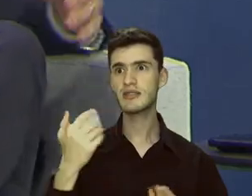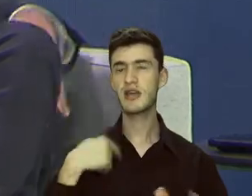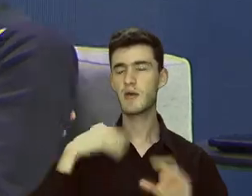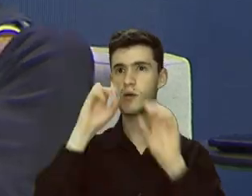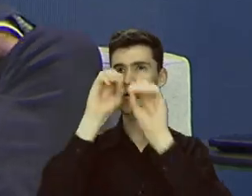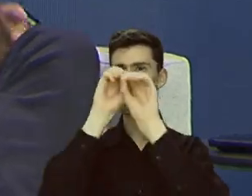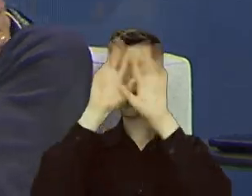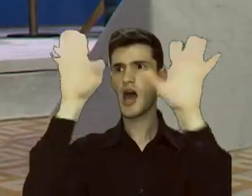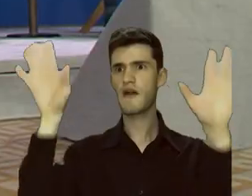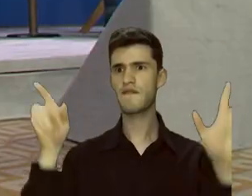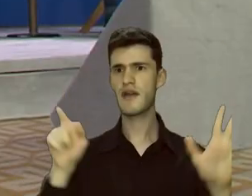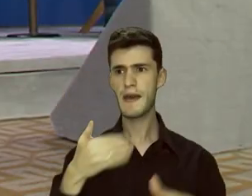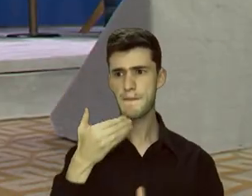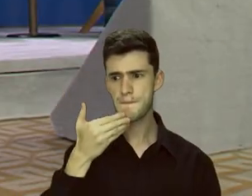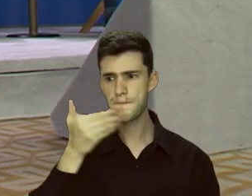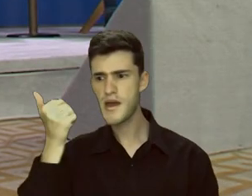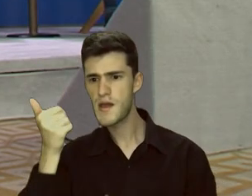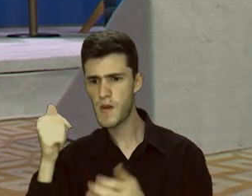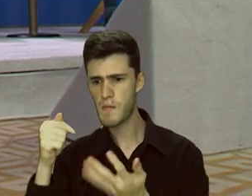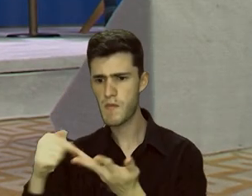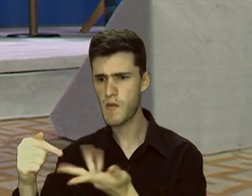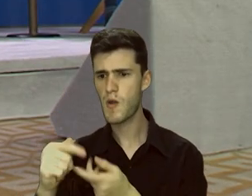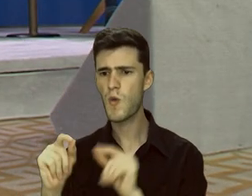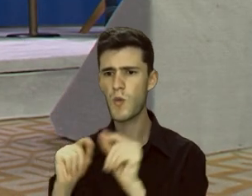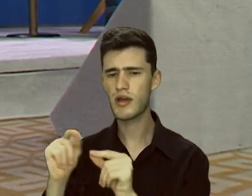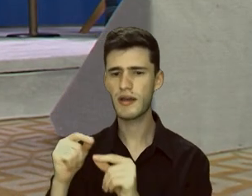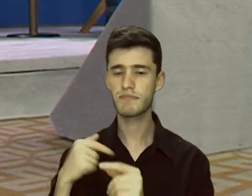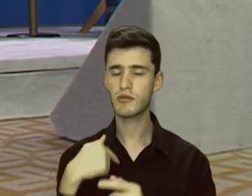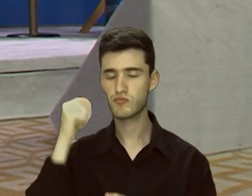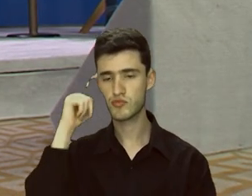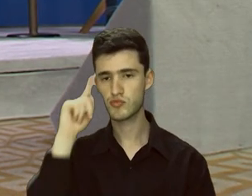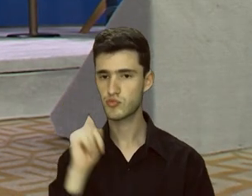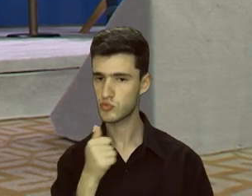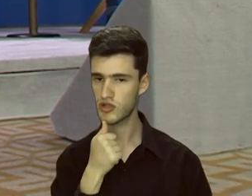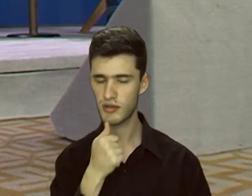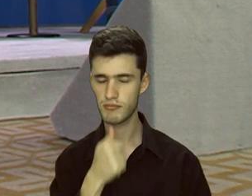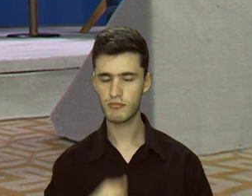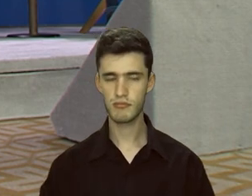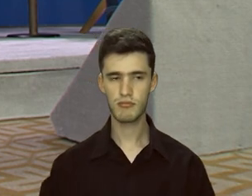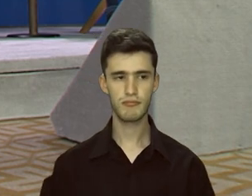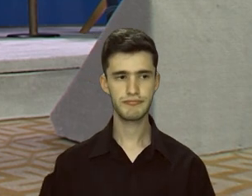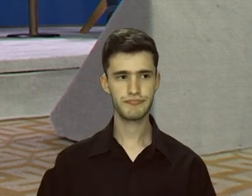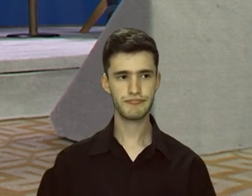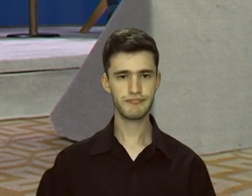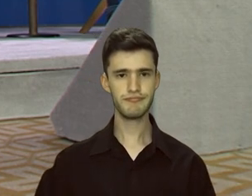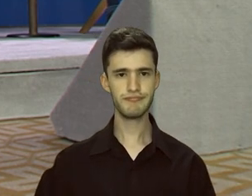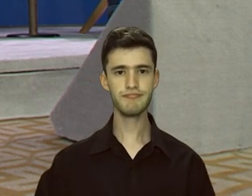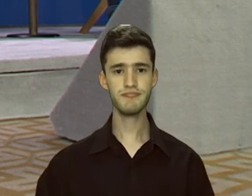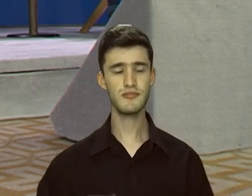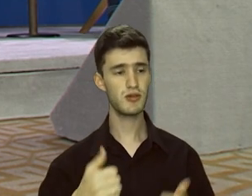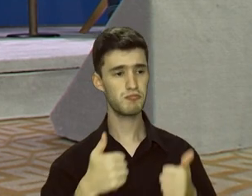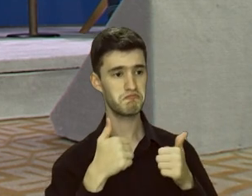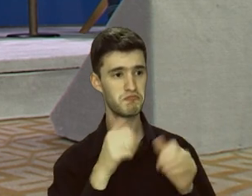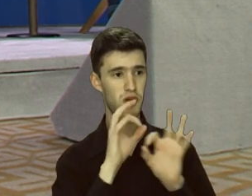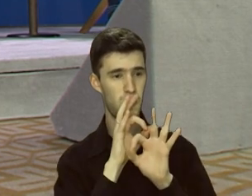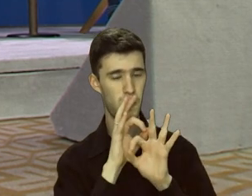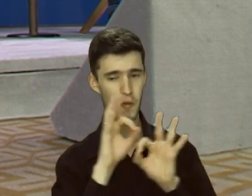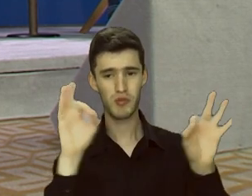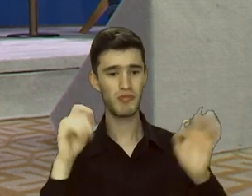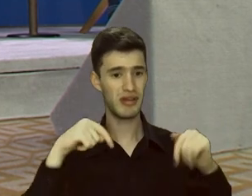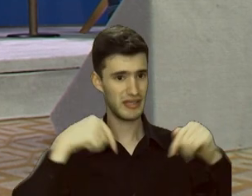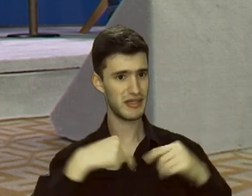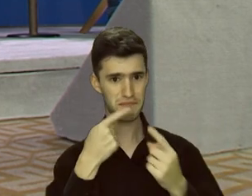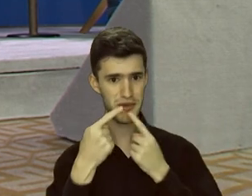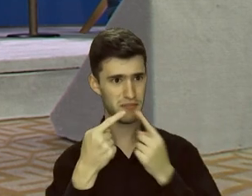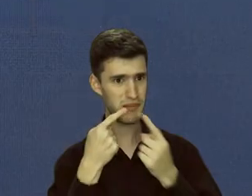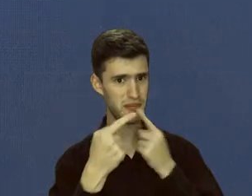escalabilidade desse negócio excelentes pontos muito boa discurso essa caveirinha um painel inteiro aí quem sabe ano que vem